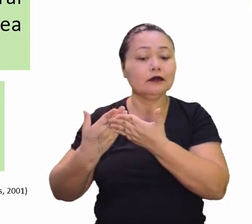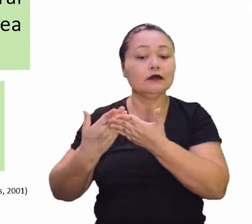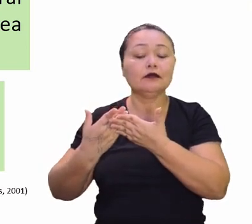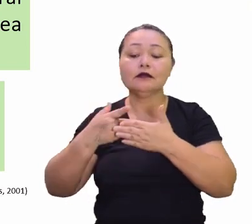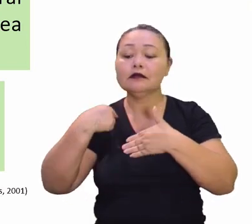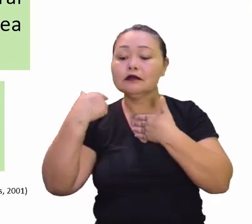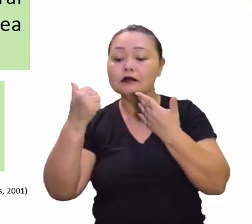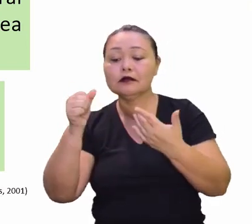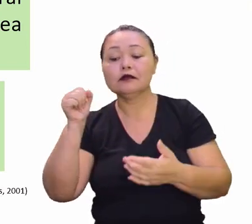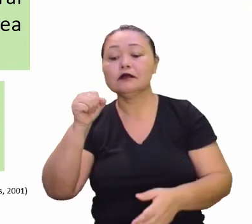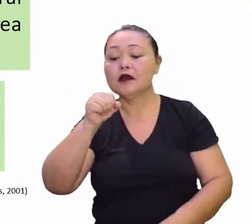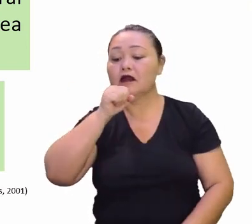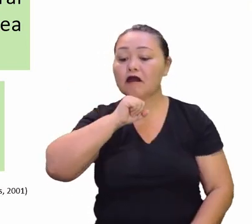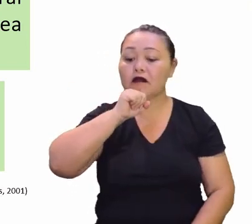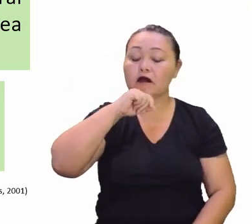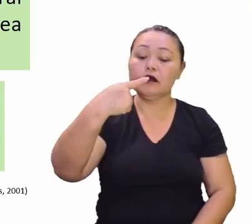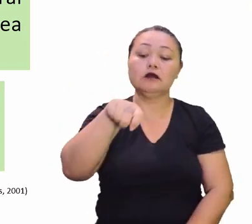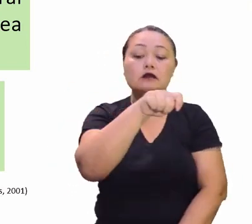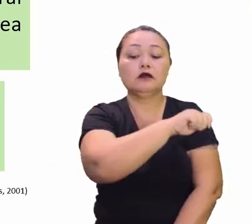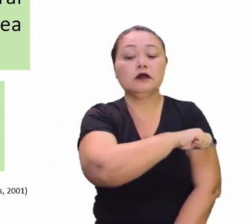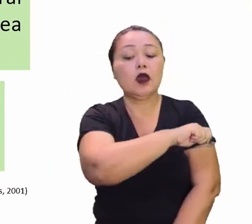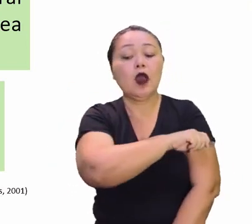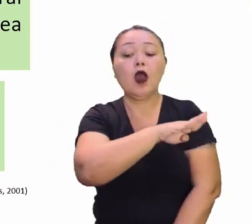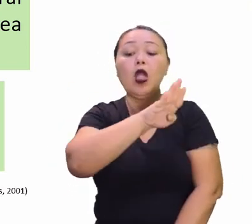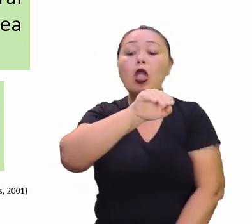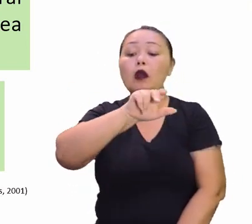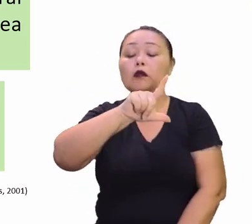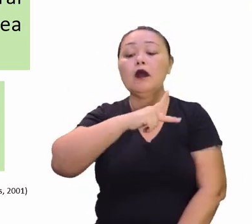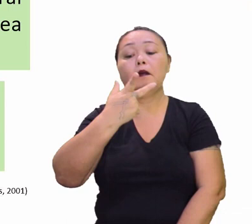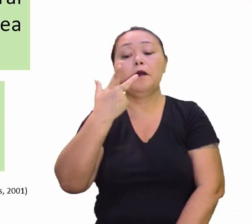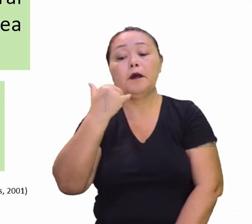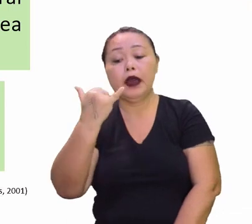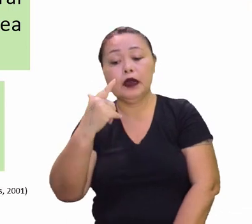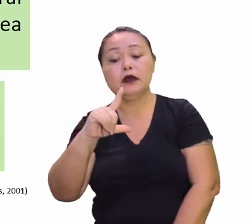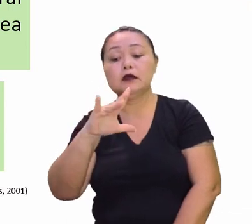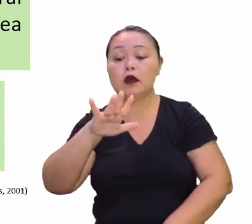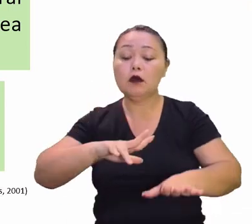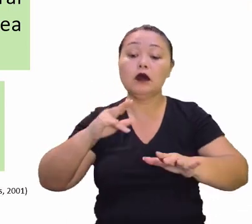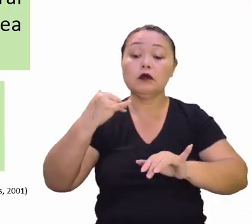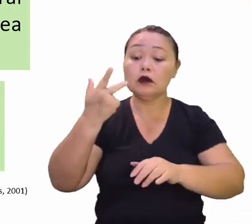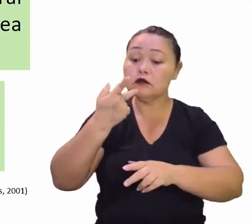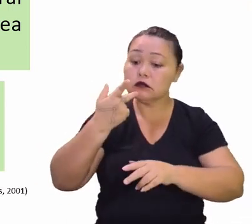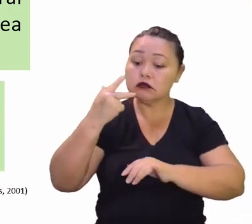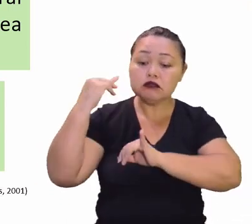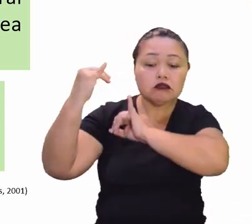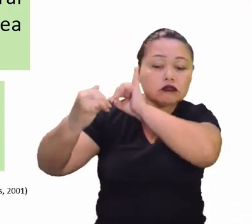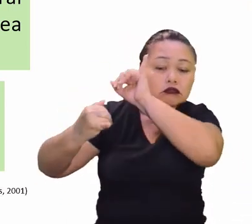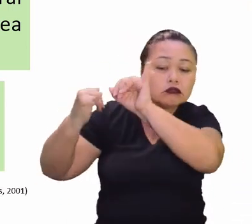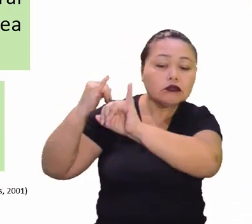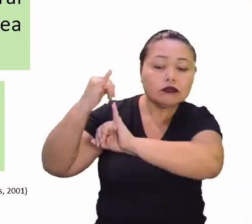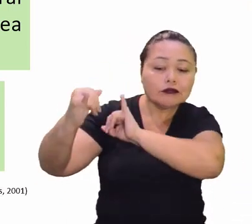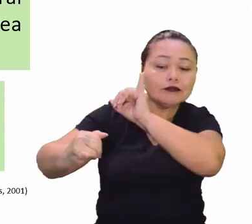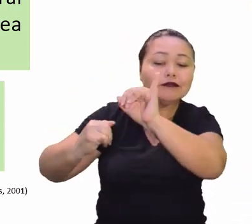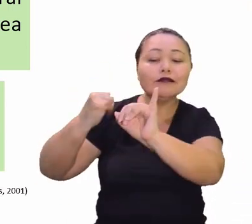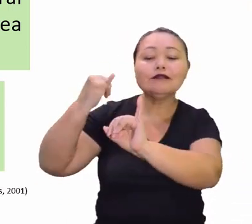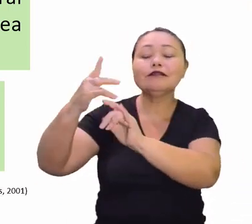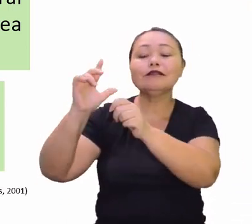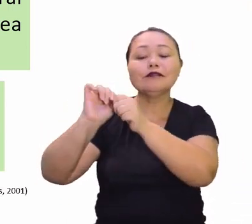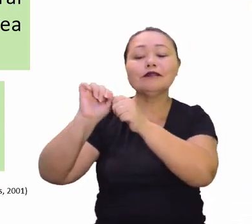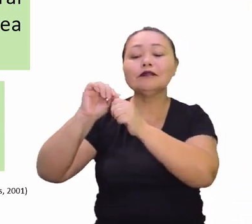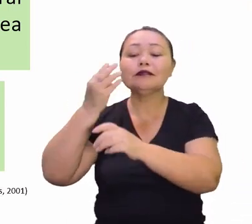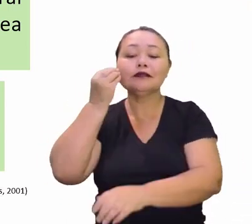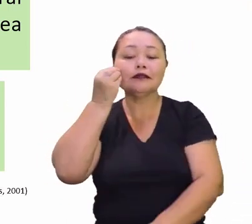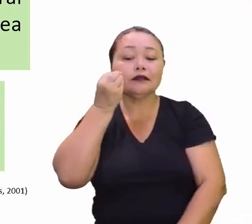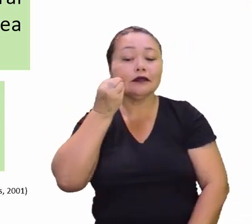os avós dos nossos alunos, Exato. os bisavós dos nossos alunos, os pais que podem contar essa história muito enriquecida